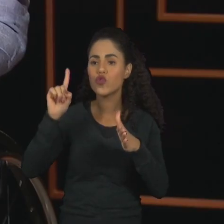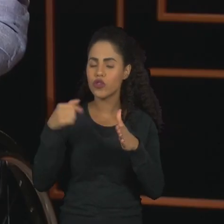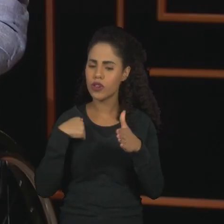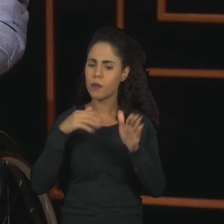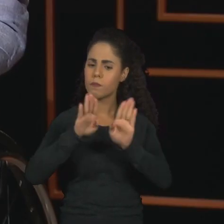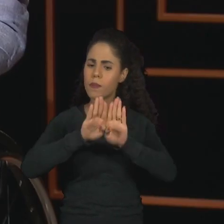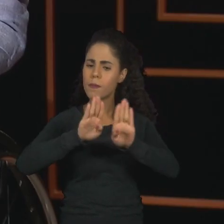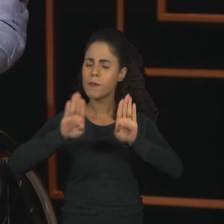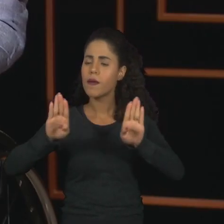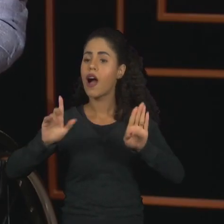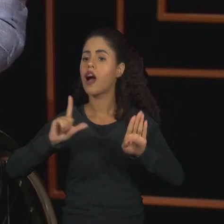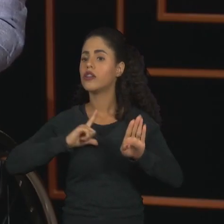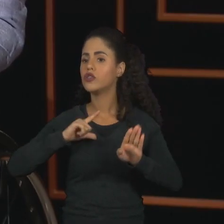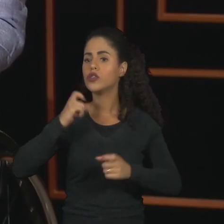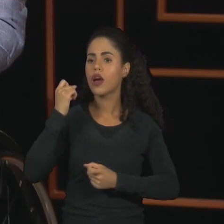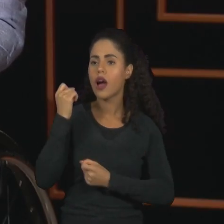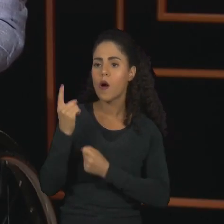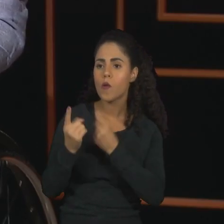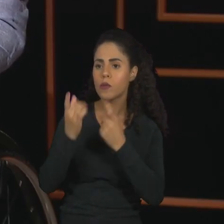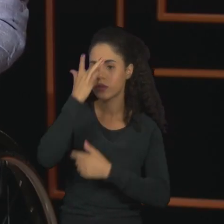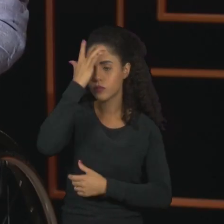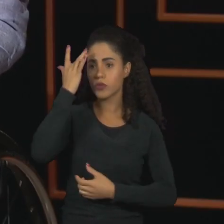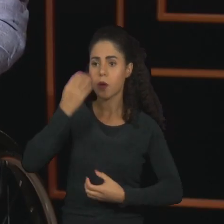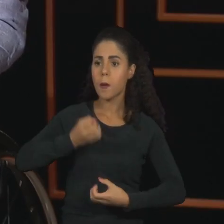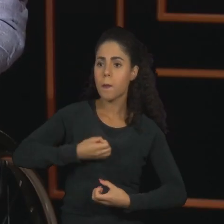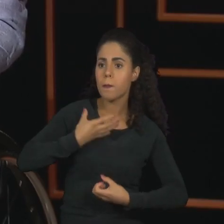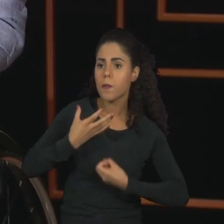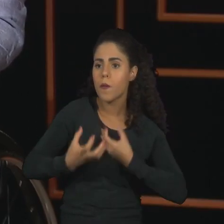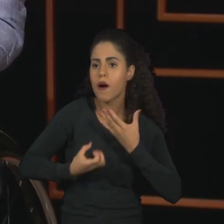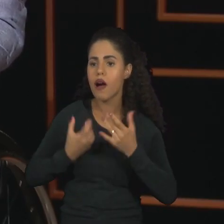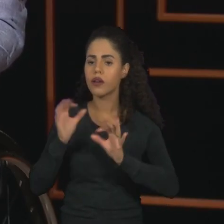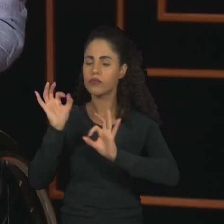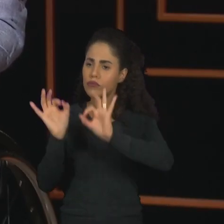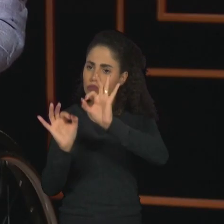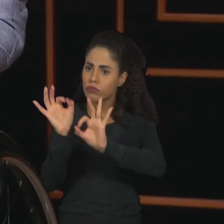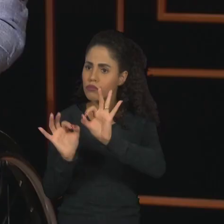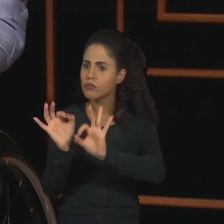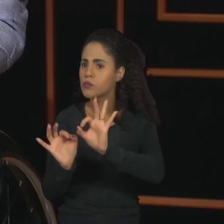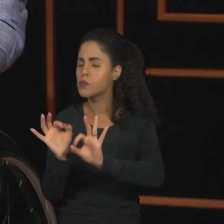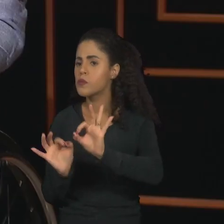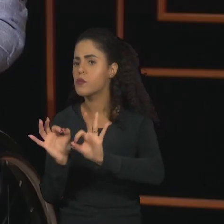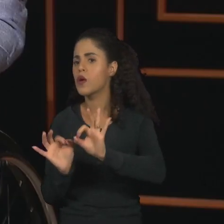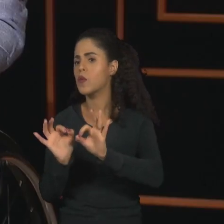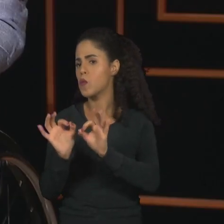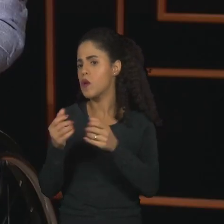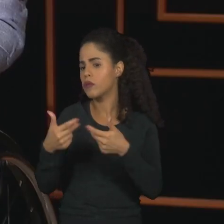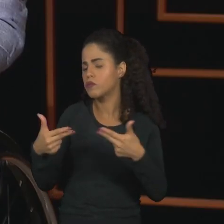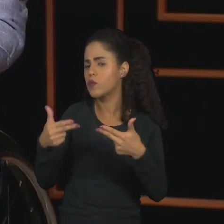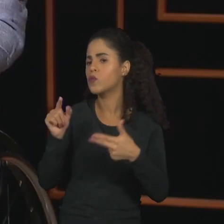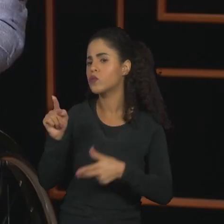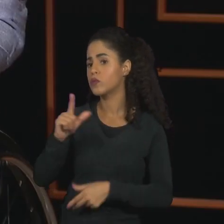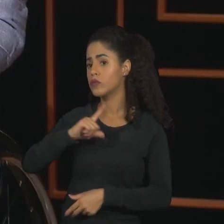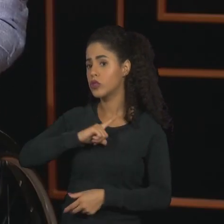você tinha alguns poetas fizeram uma